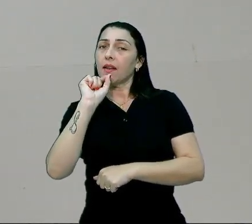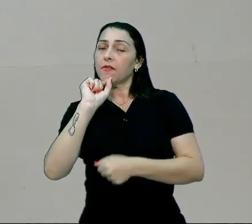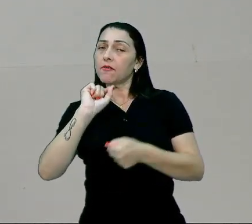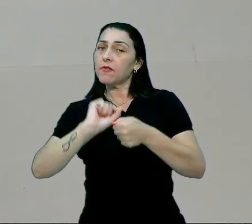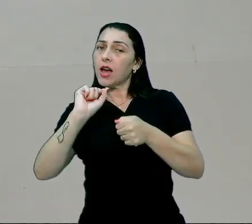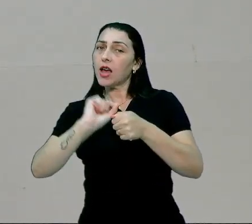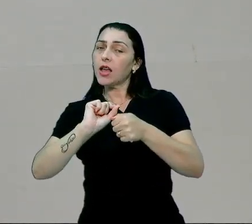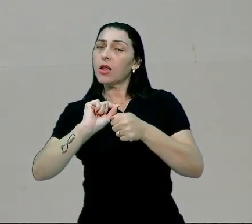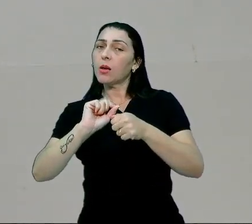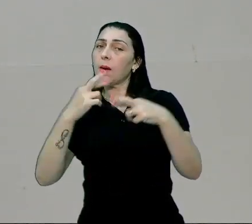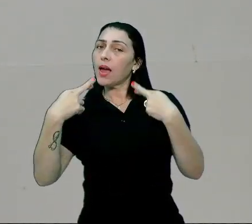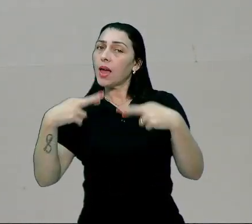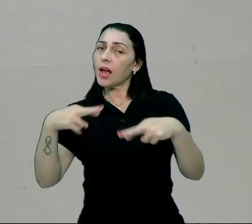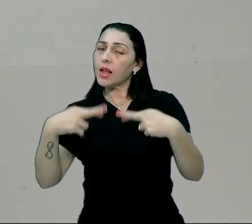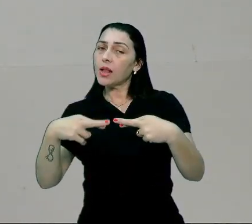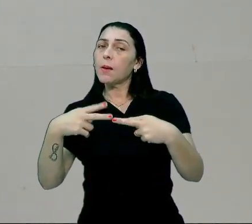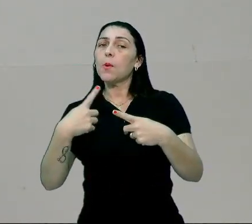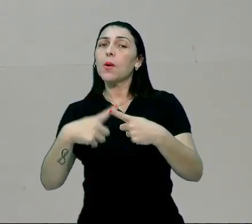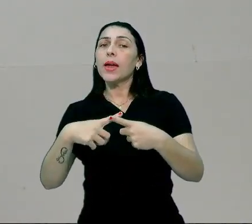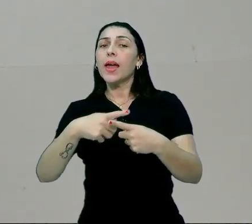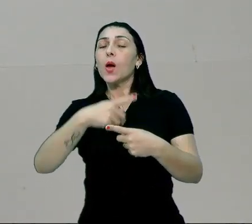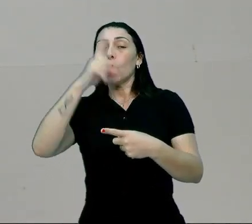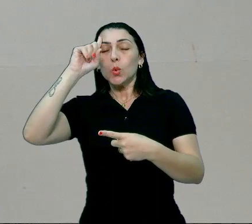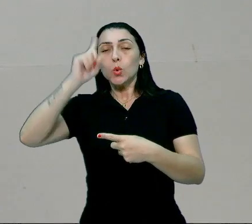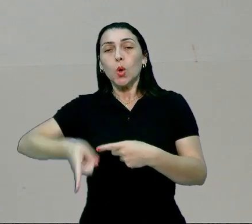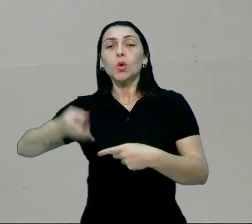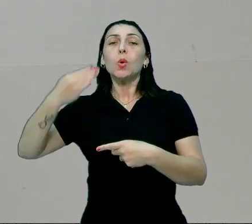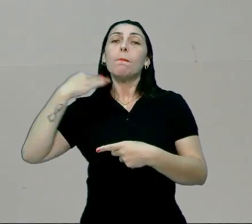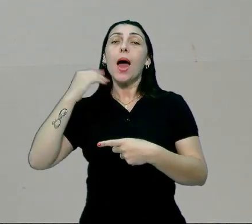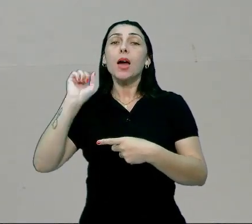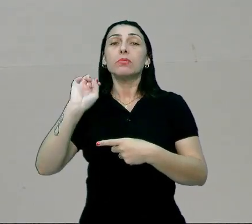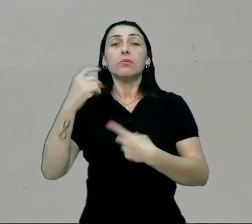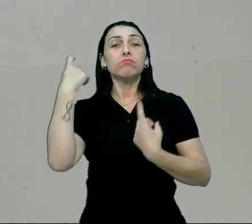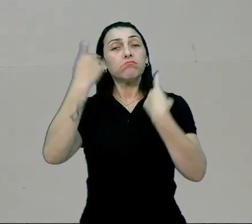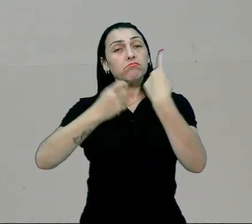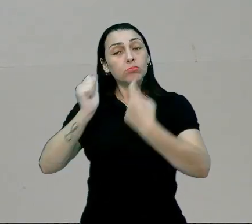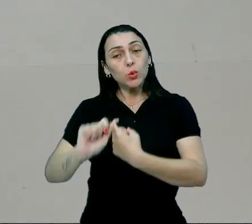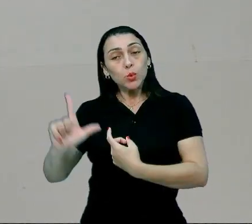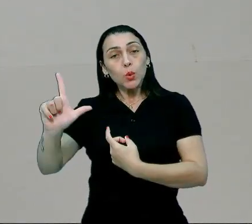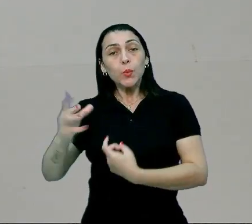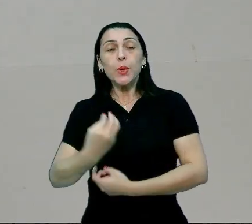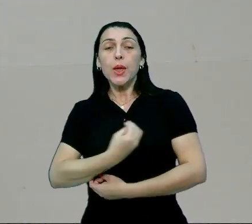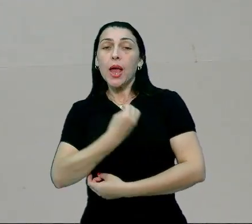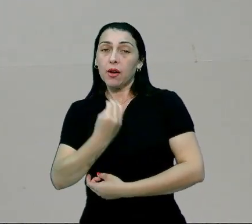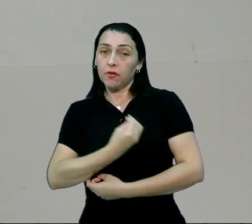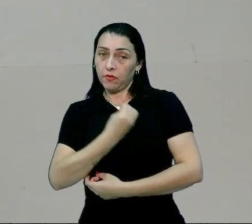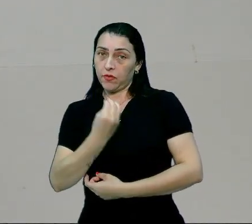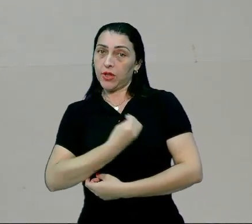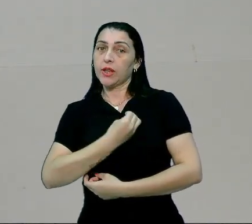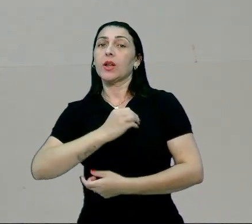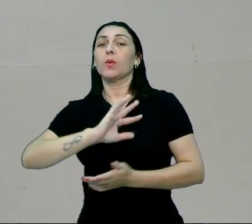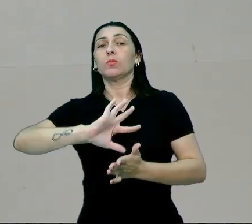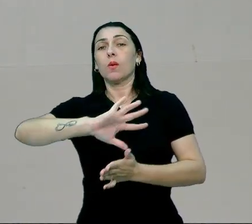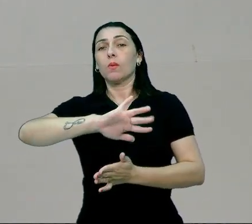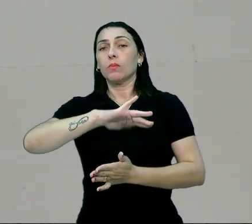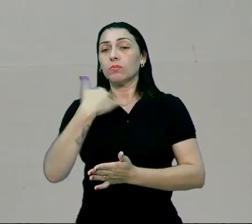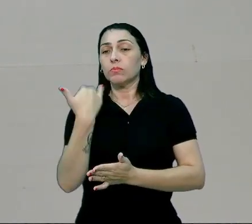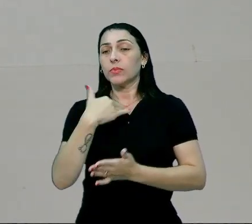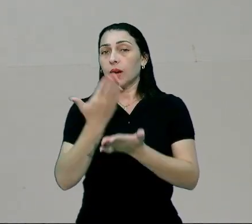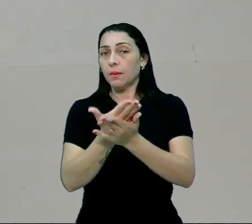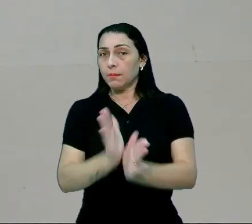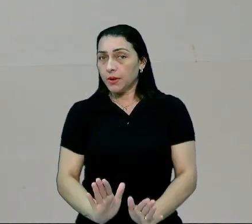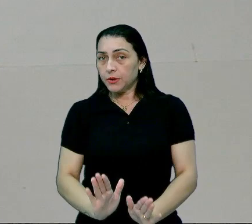que os banqueiros só se preocupam com o lucro enquanto a vida deles estão sendo ceifadas. A verdade seria